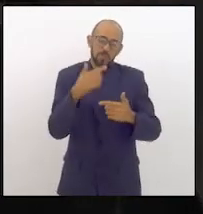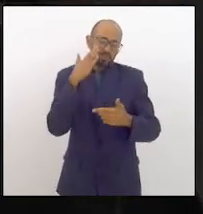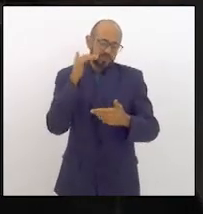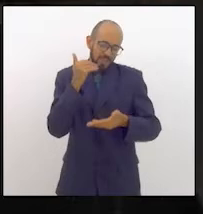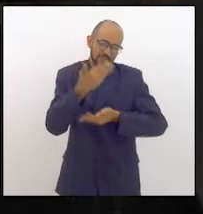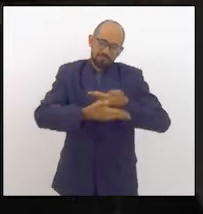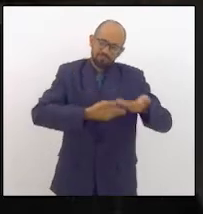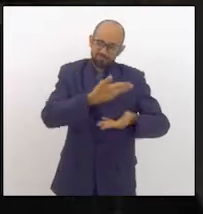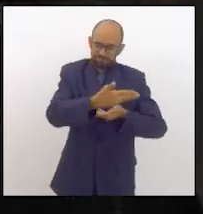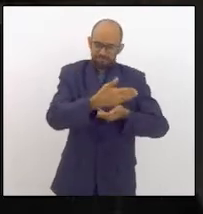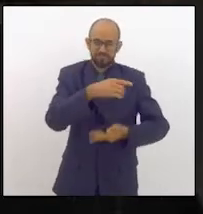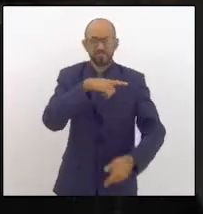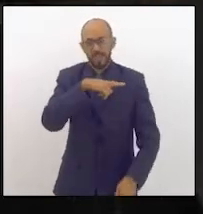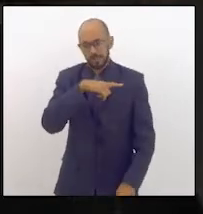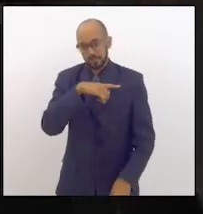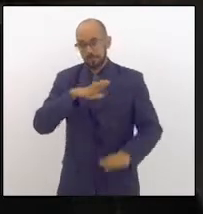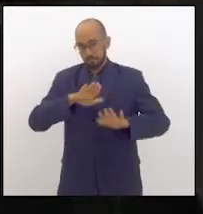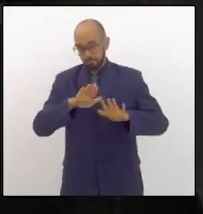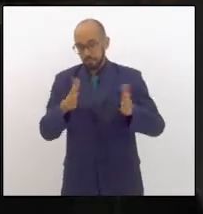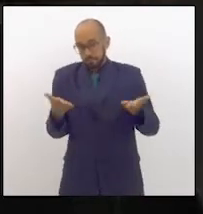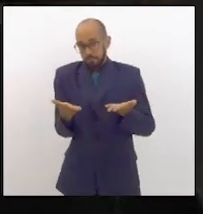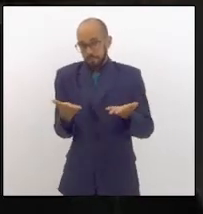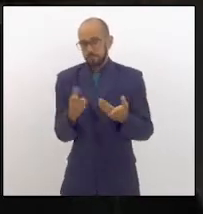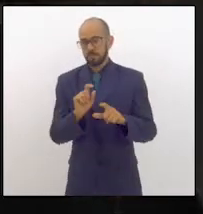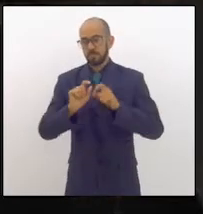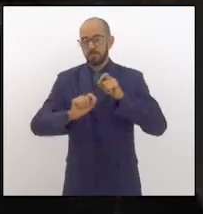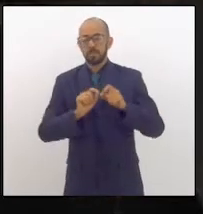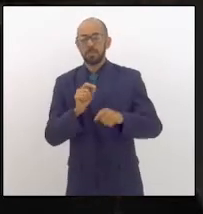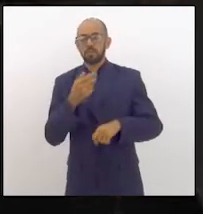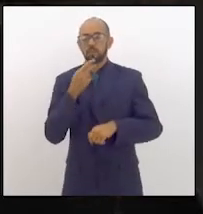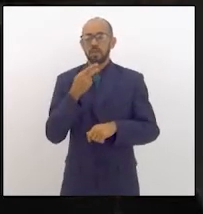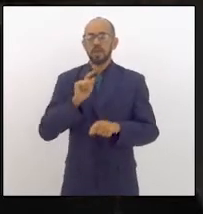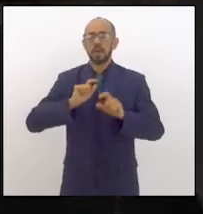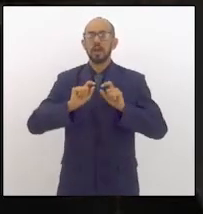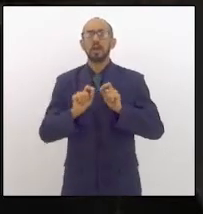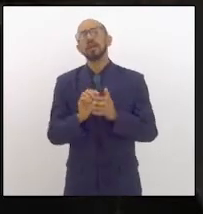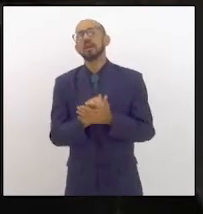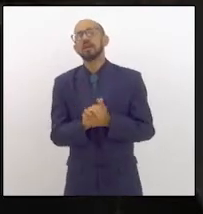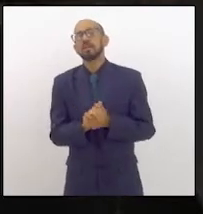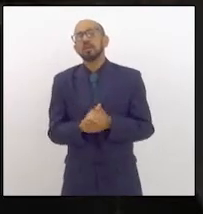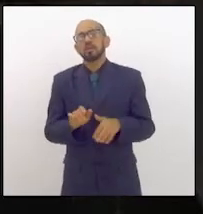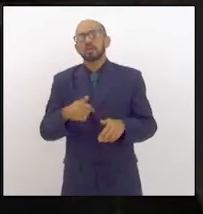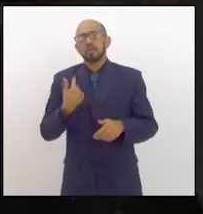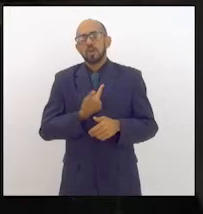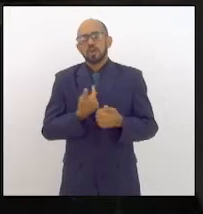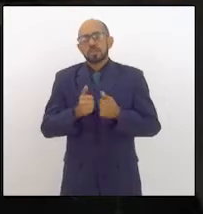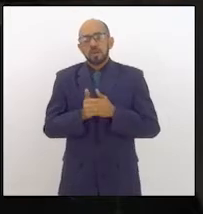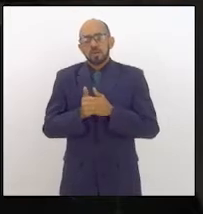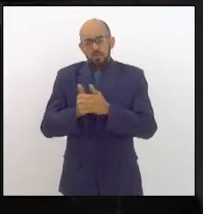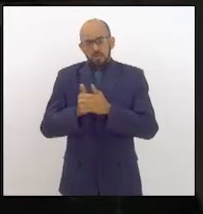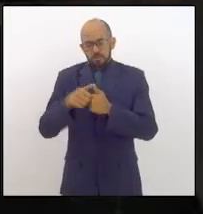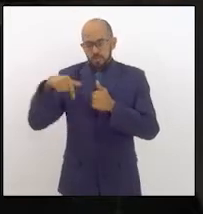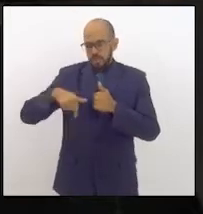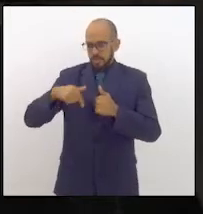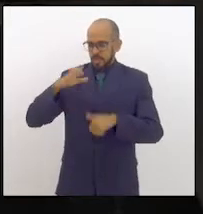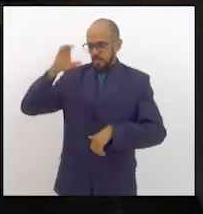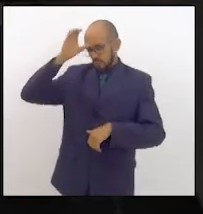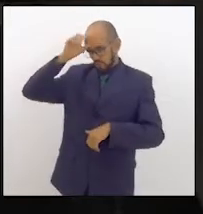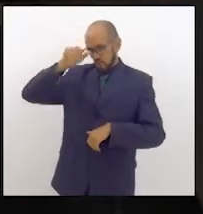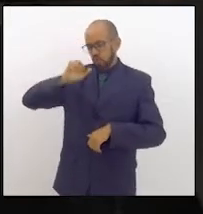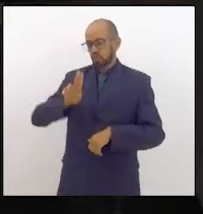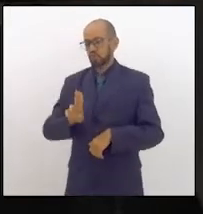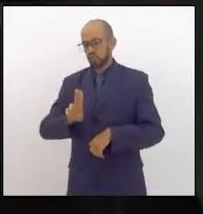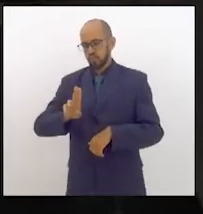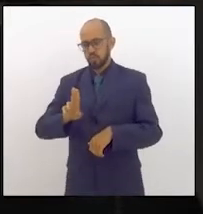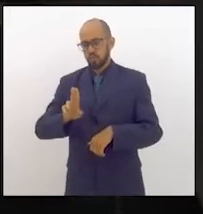recíproco mas agora queremos falar um pouquinho do que a gente acompanhou aqui deputada tia